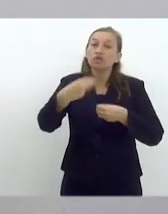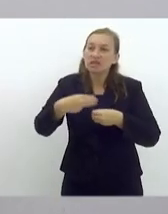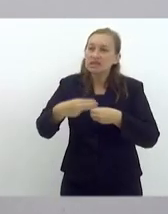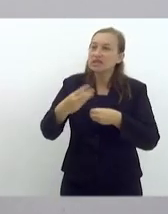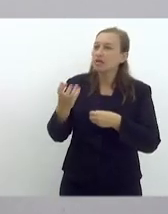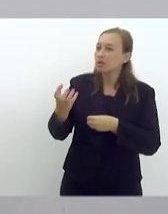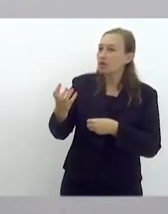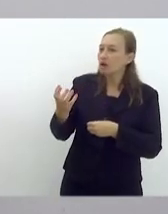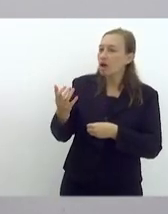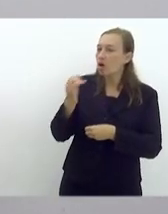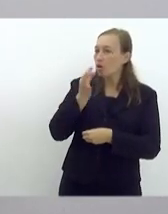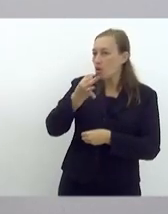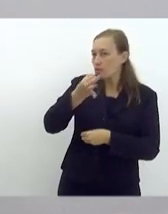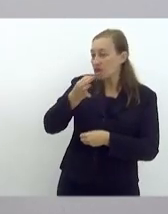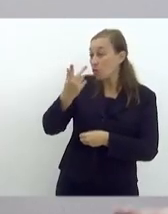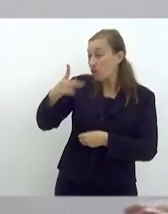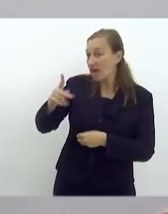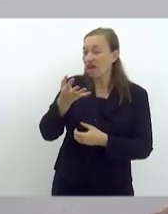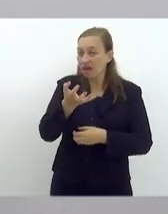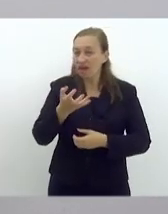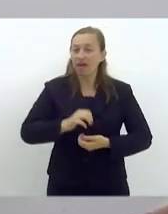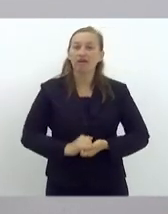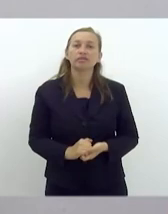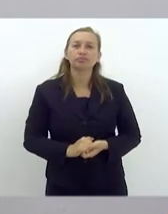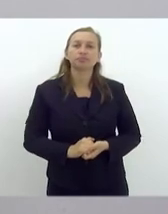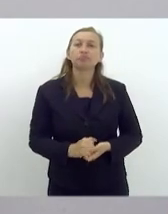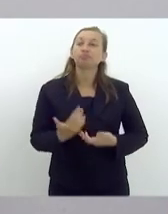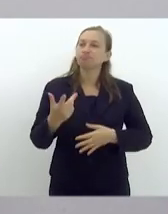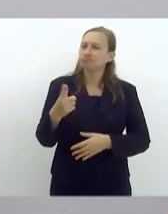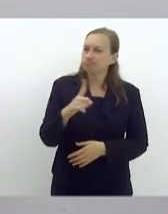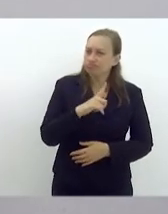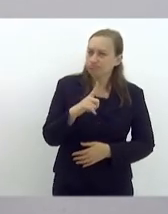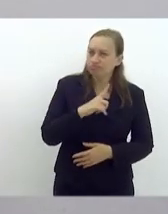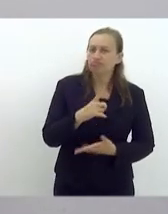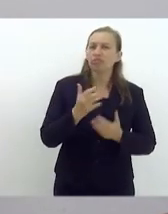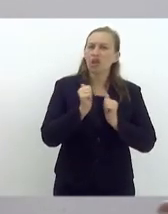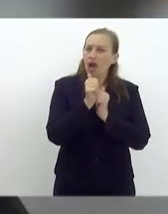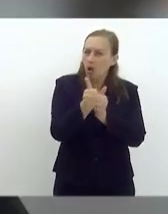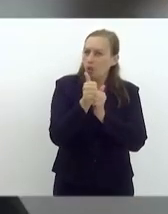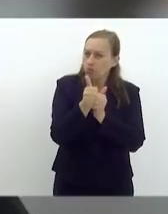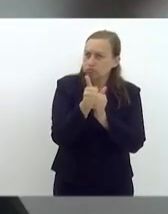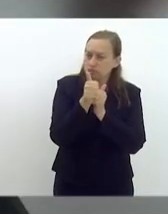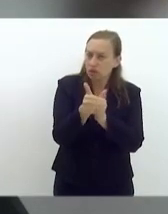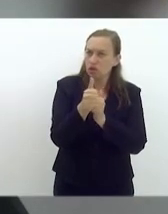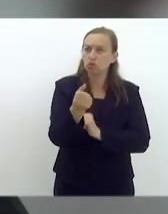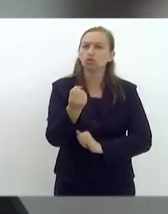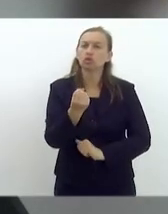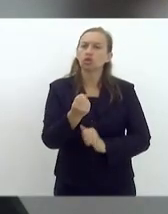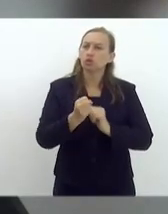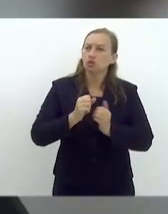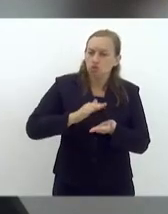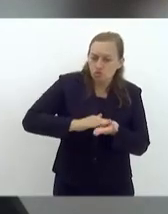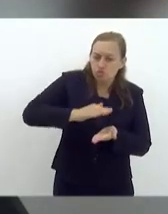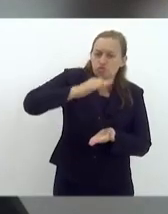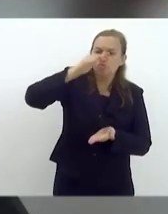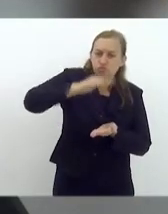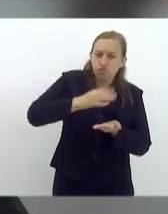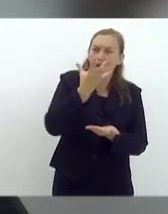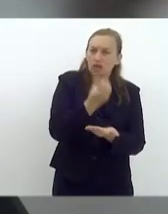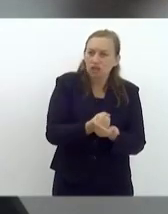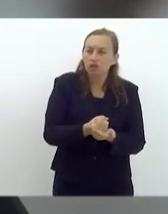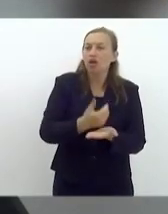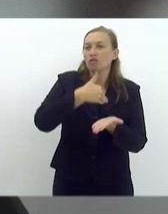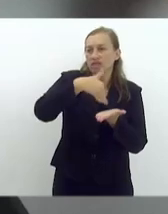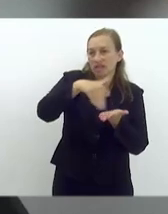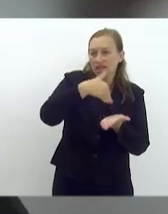fazer Olha é nós temos assim acompanhado o maior volume de registro eu fui secretário